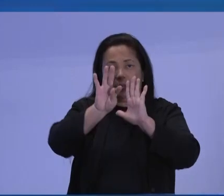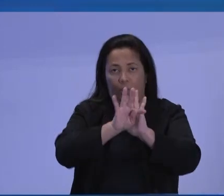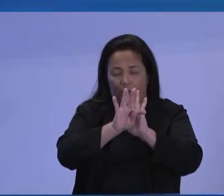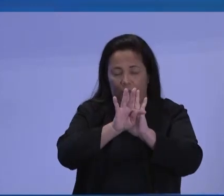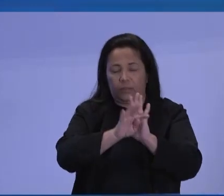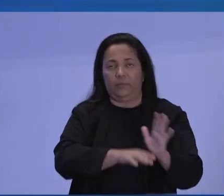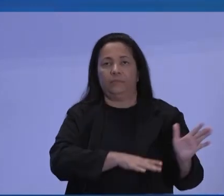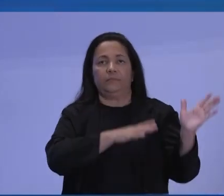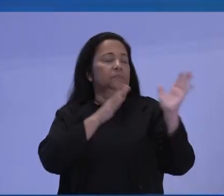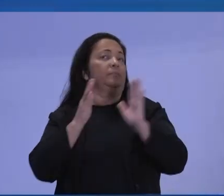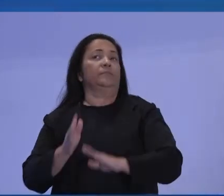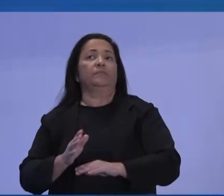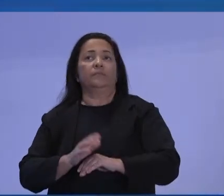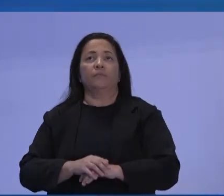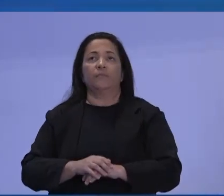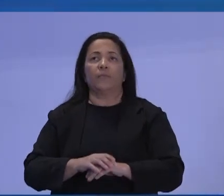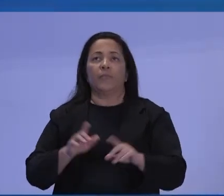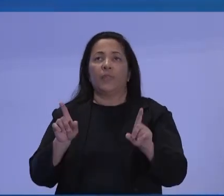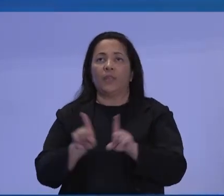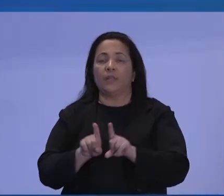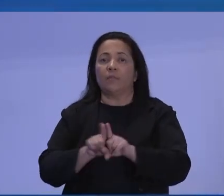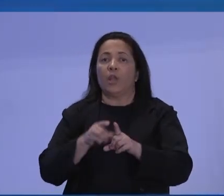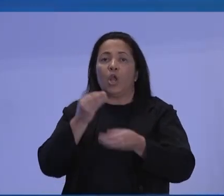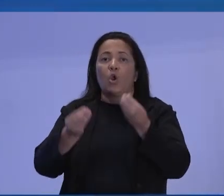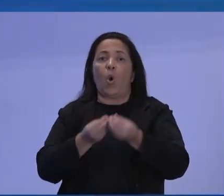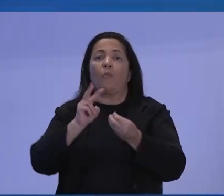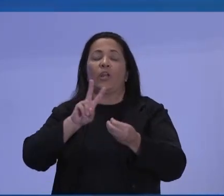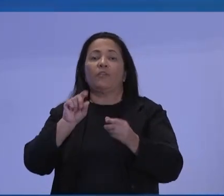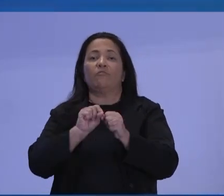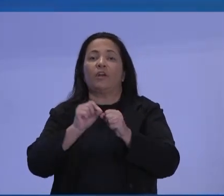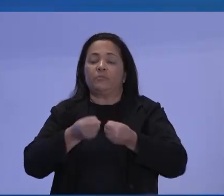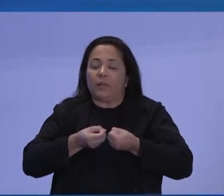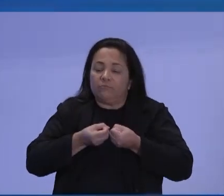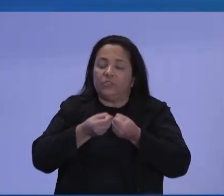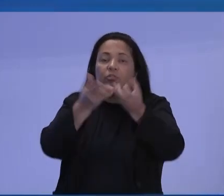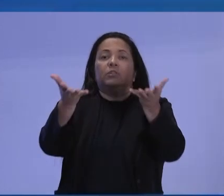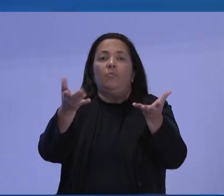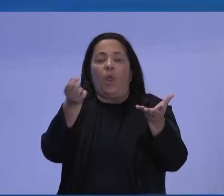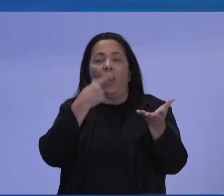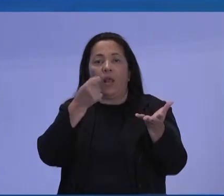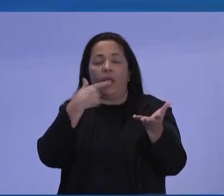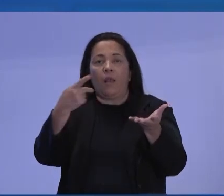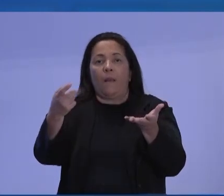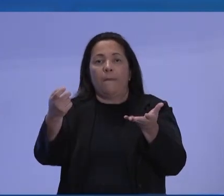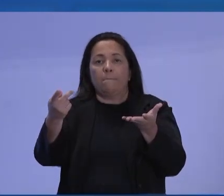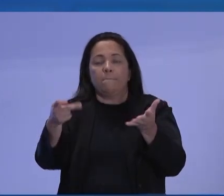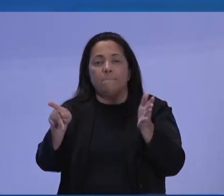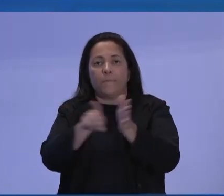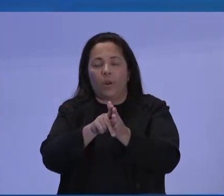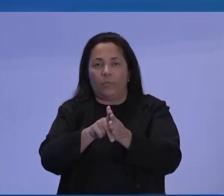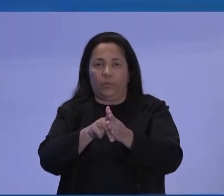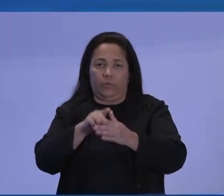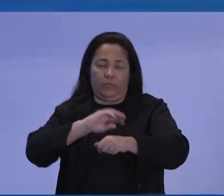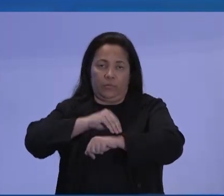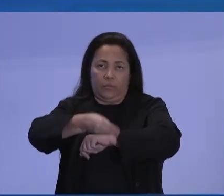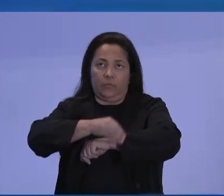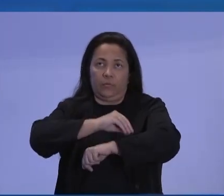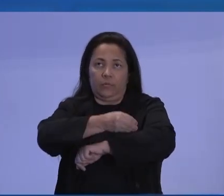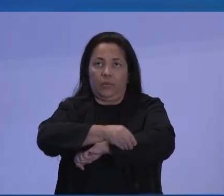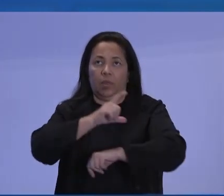Em relação à dispensação dos medicamentos para hanseníase. Então, dispomos do